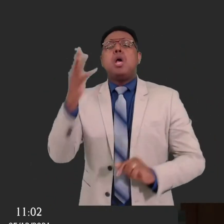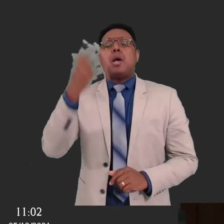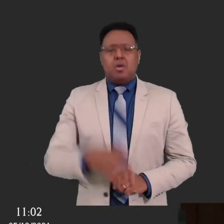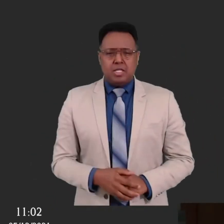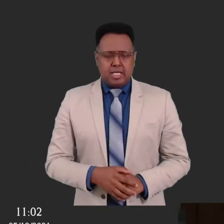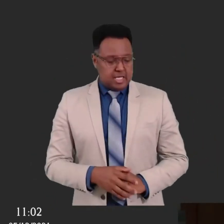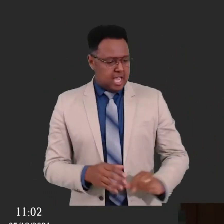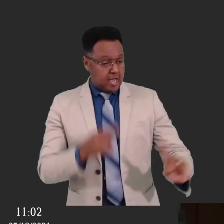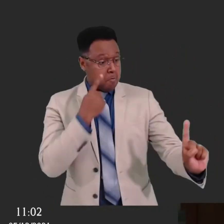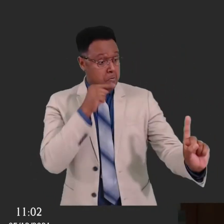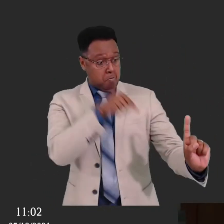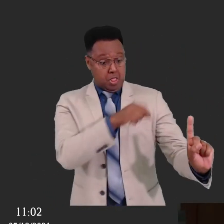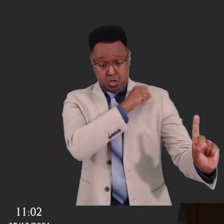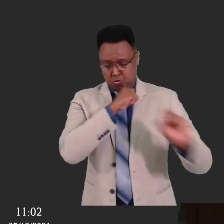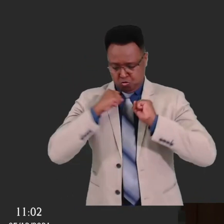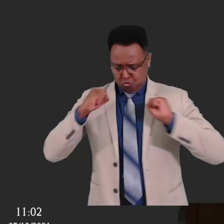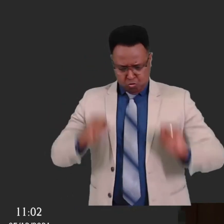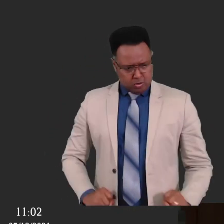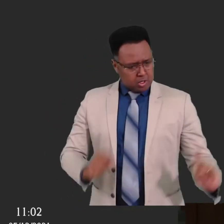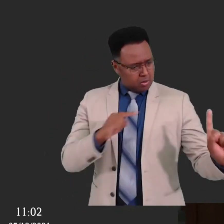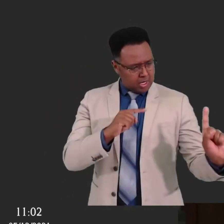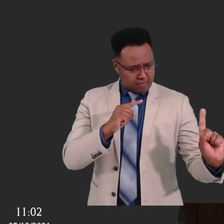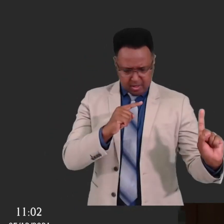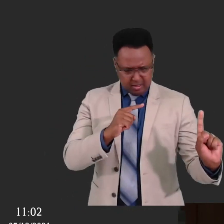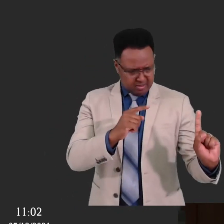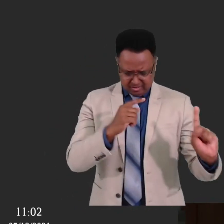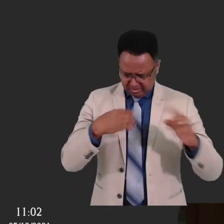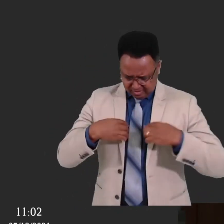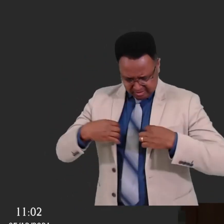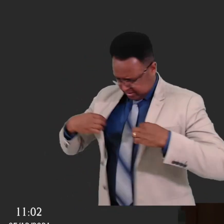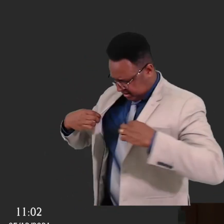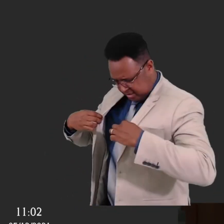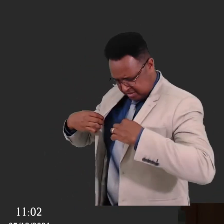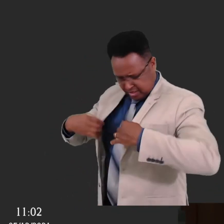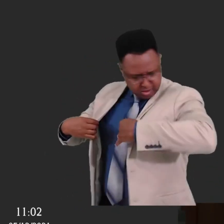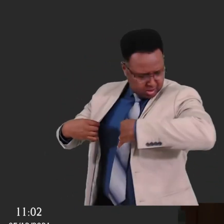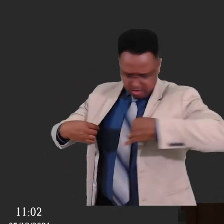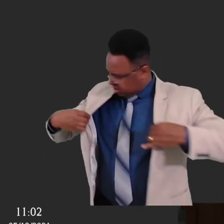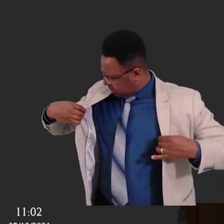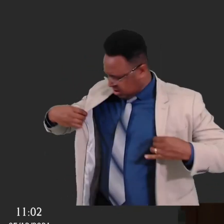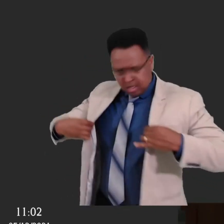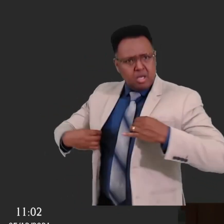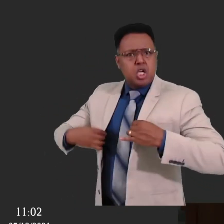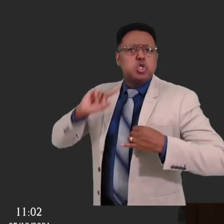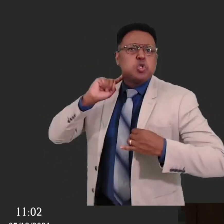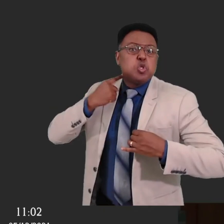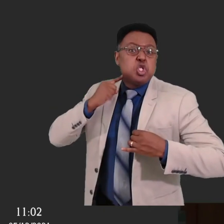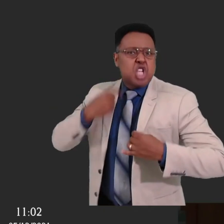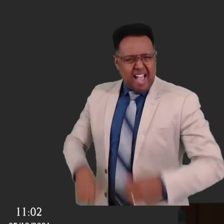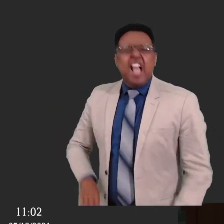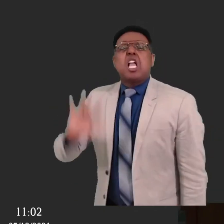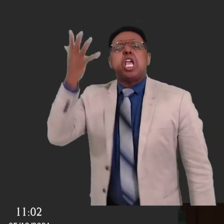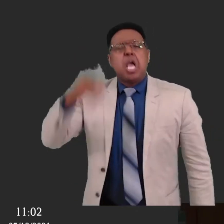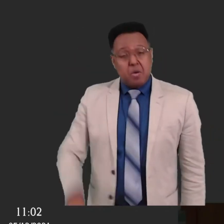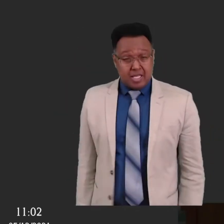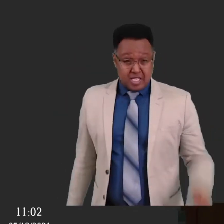ele via a veste que era limpa, estava suja. Apareceu então o adversário maligno e